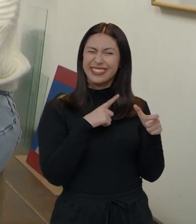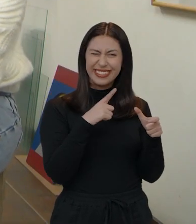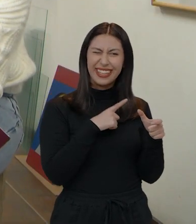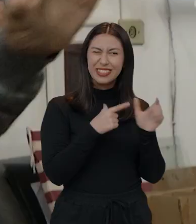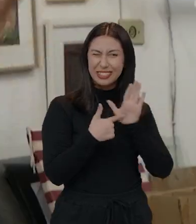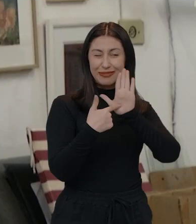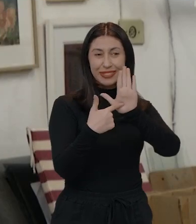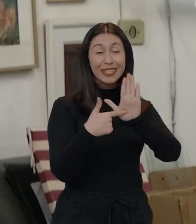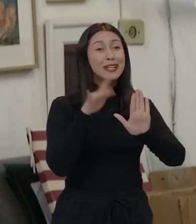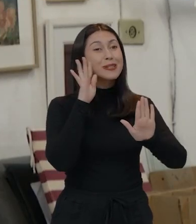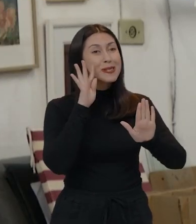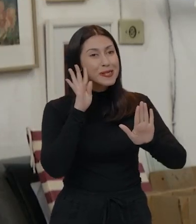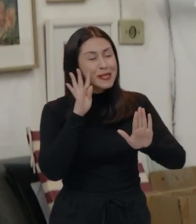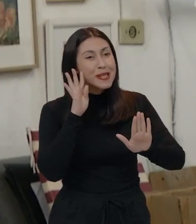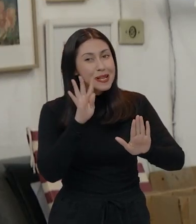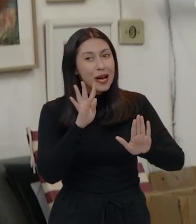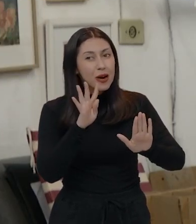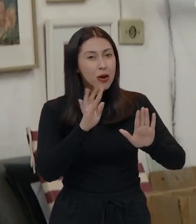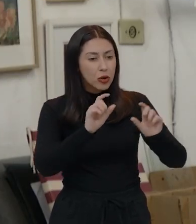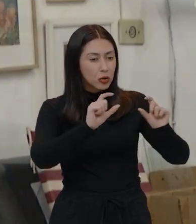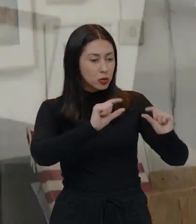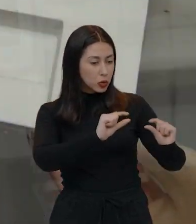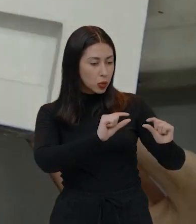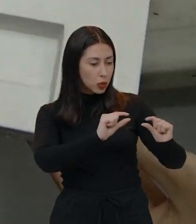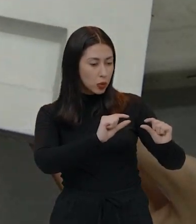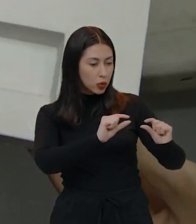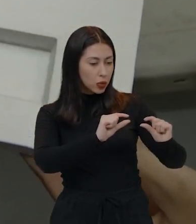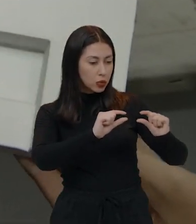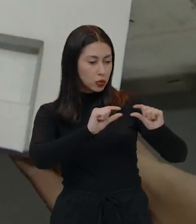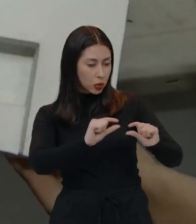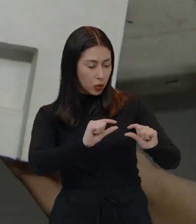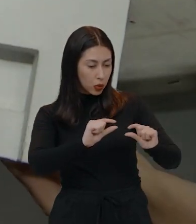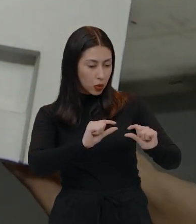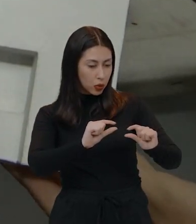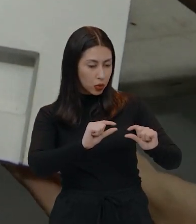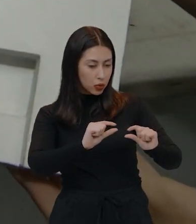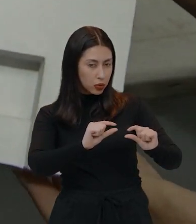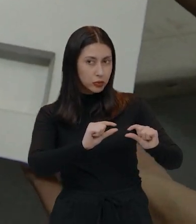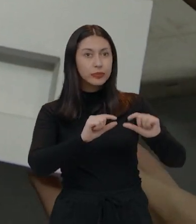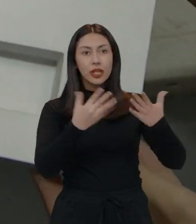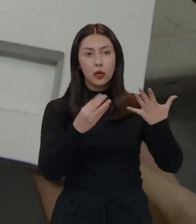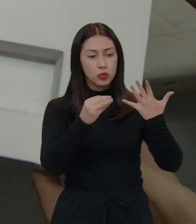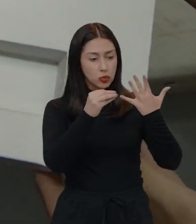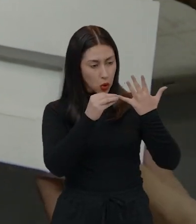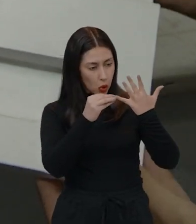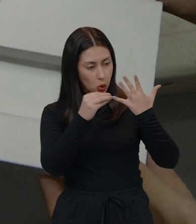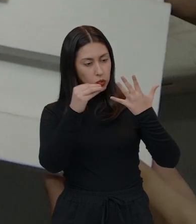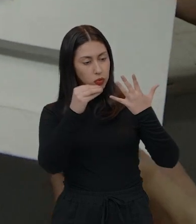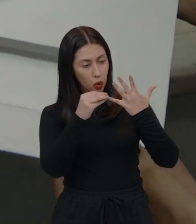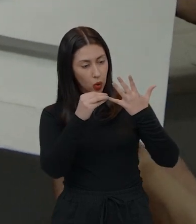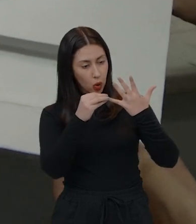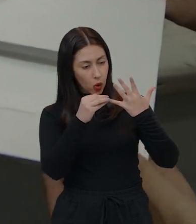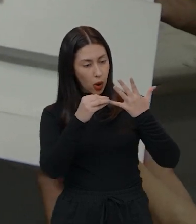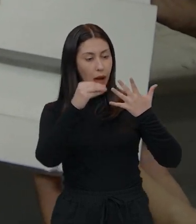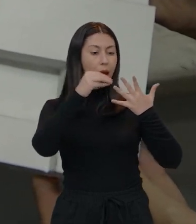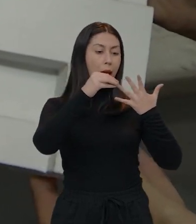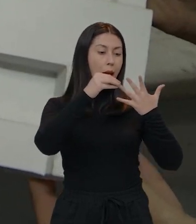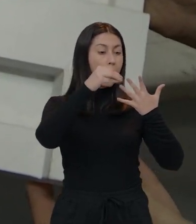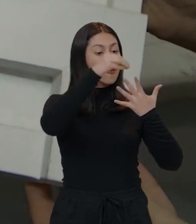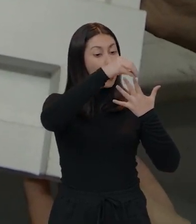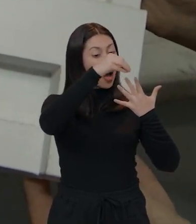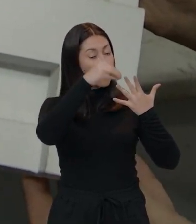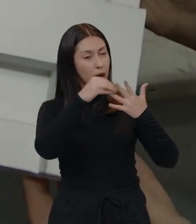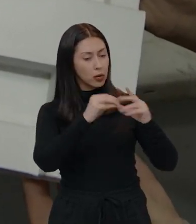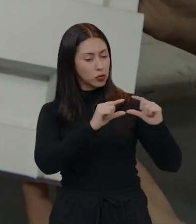depois você vai ver a maquetinha aqui. Que legal, né? Então, dó, né? Então fiz 5 centímetros, mais